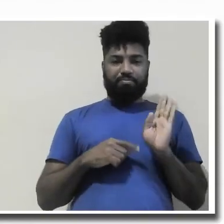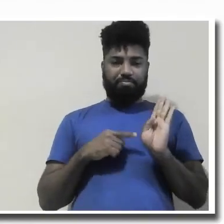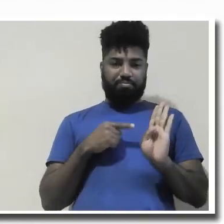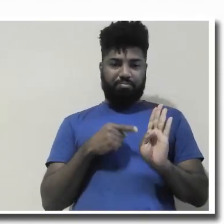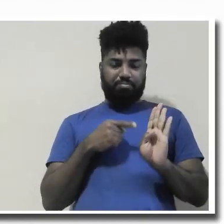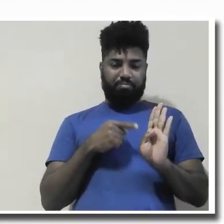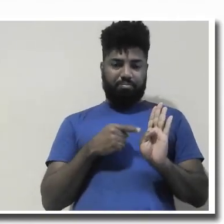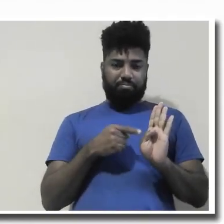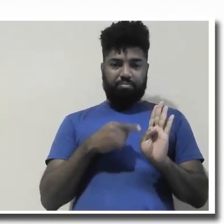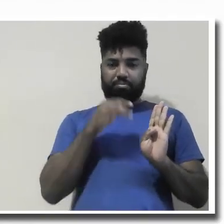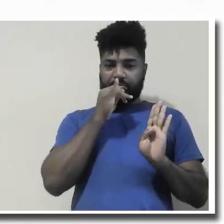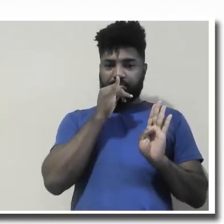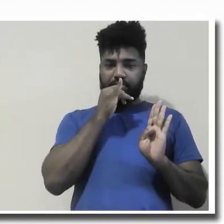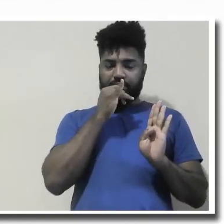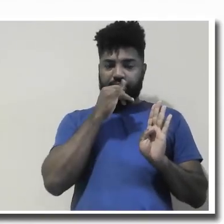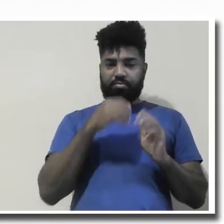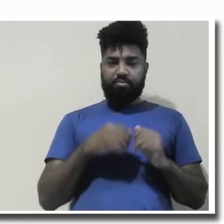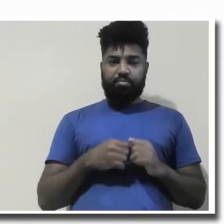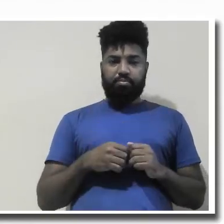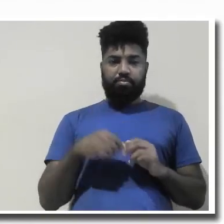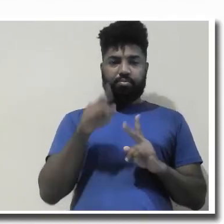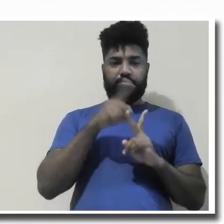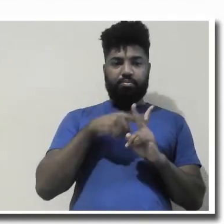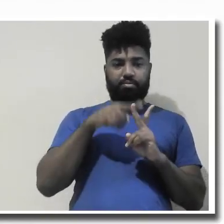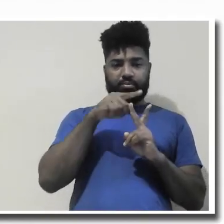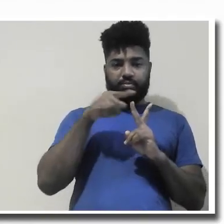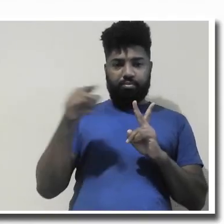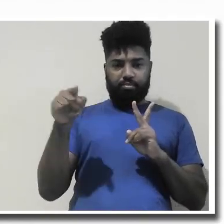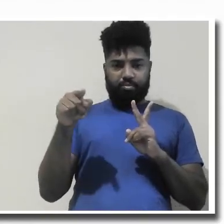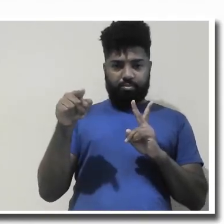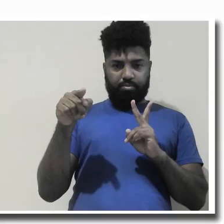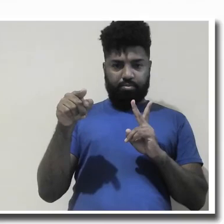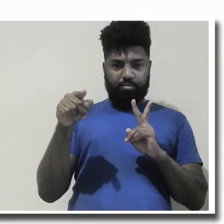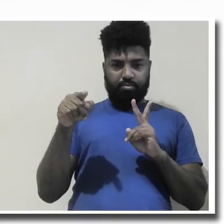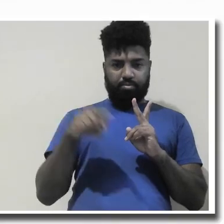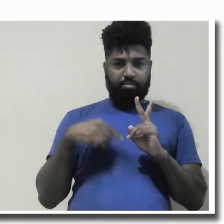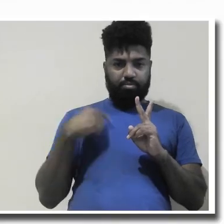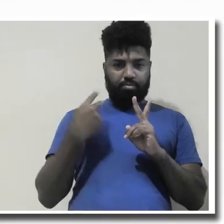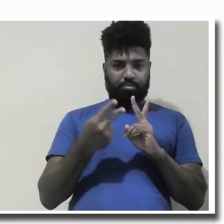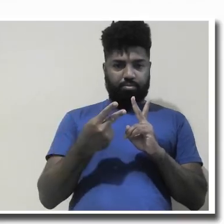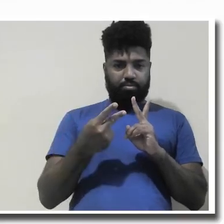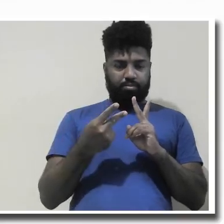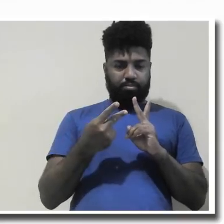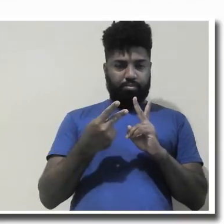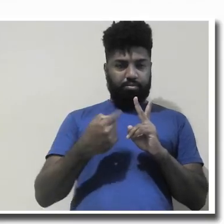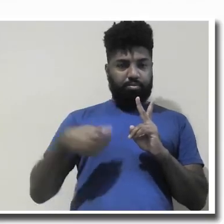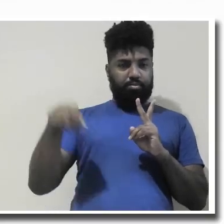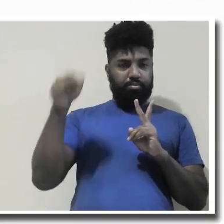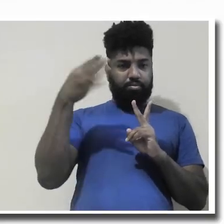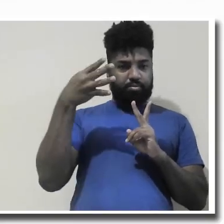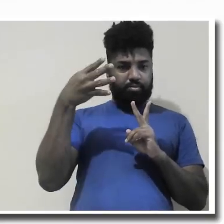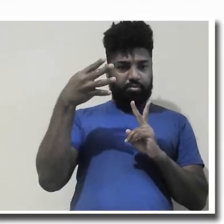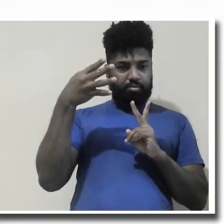Como exemplo, a raiz quadrada de 2 elevado a 4.